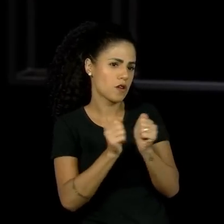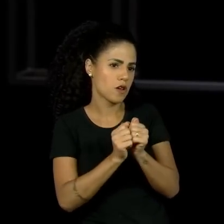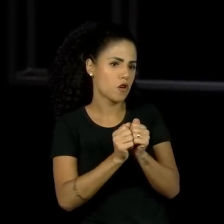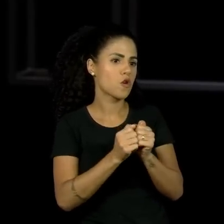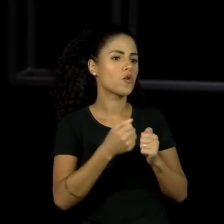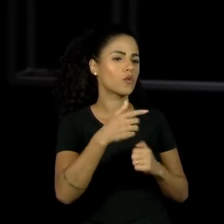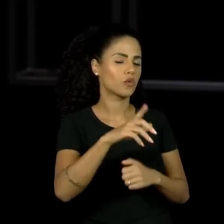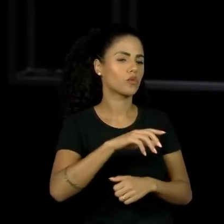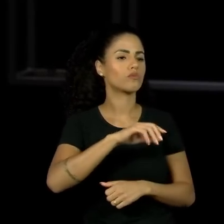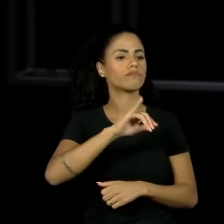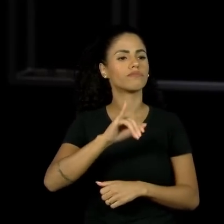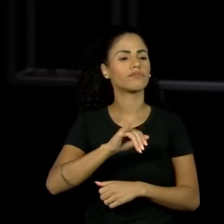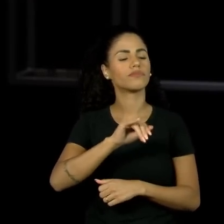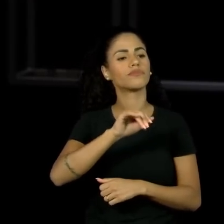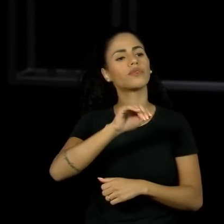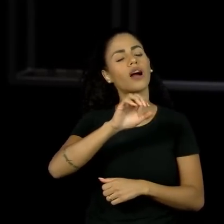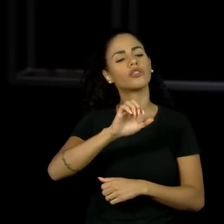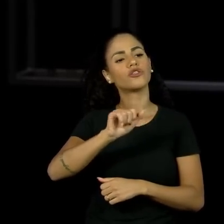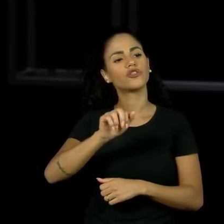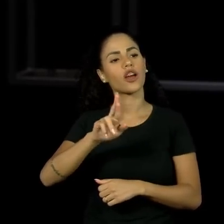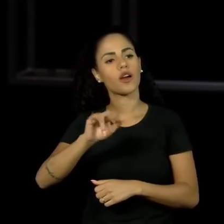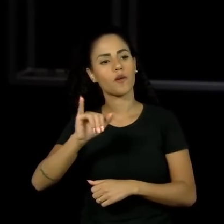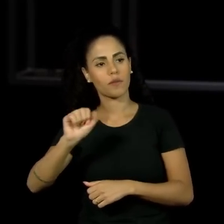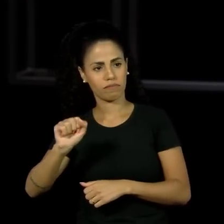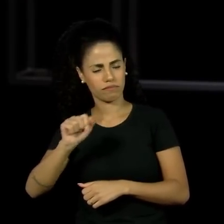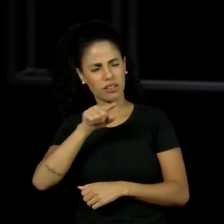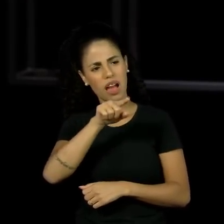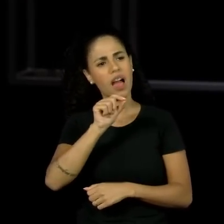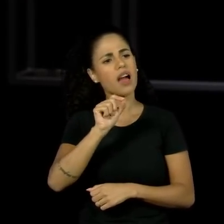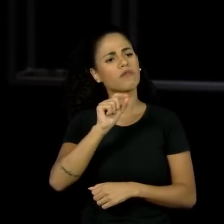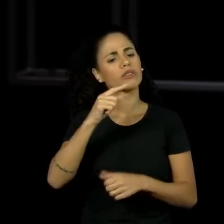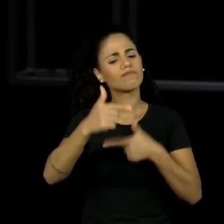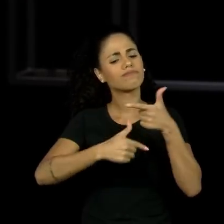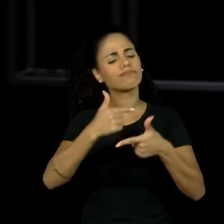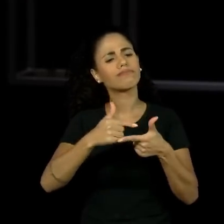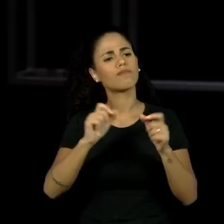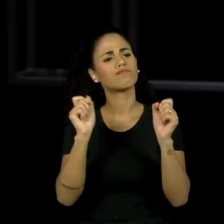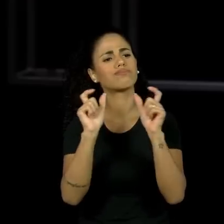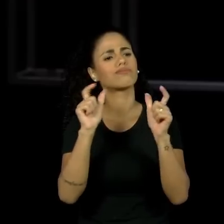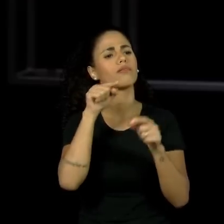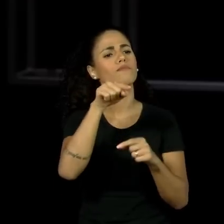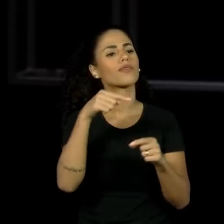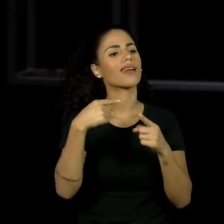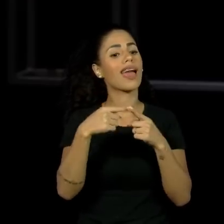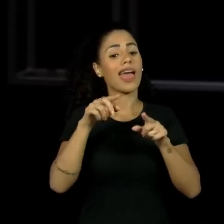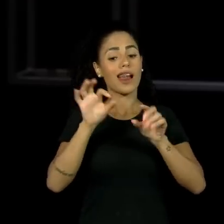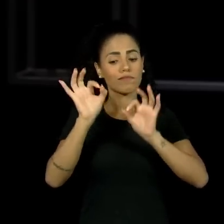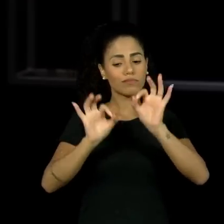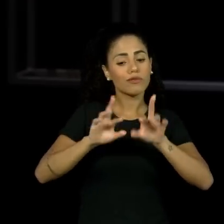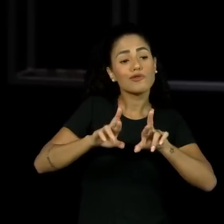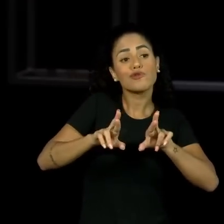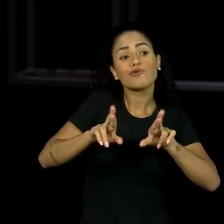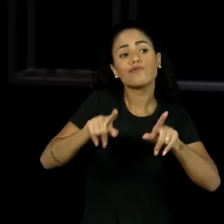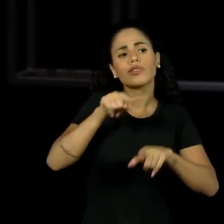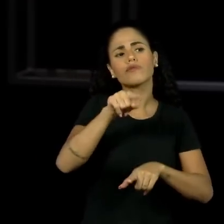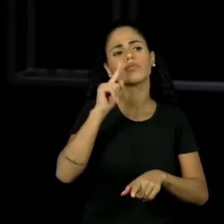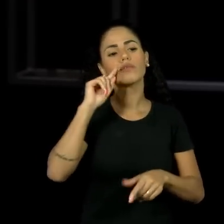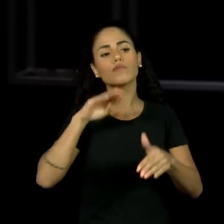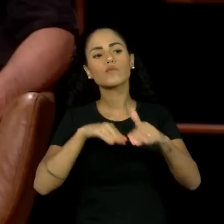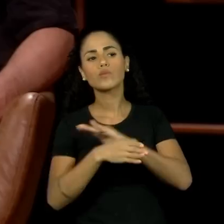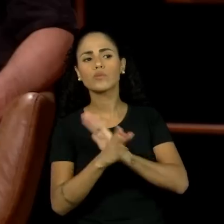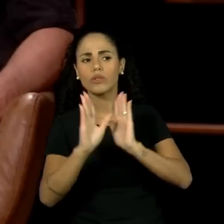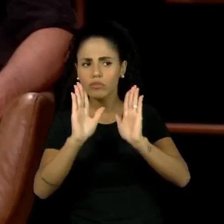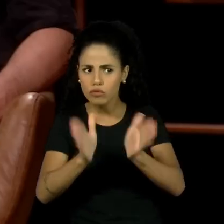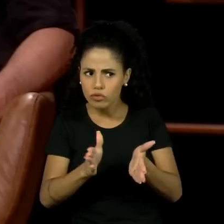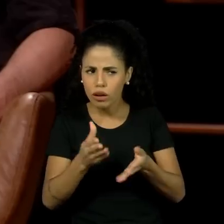do La Mama e ficou encantado com o trabalho dele, porque a estética era totalmente diferente do que você já tinha